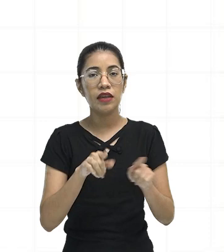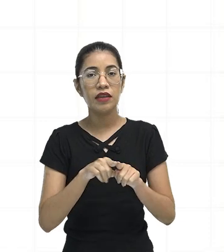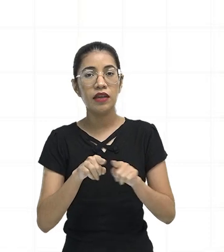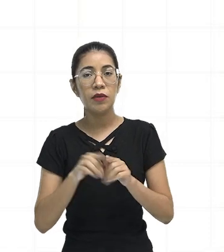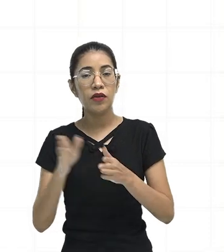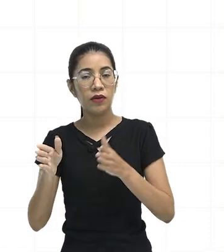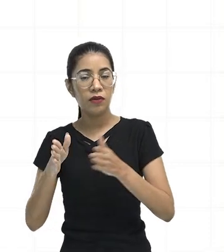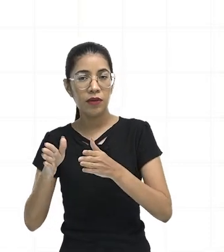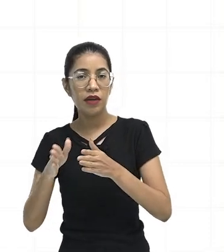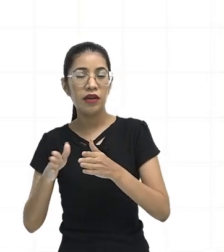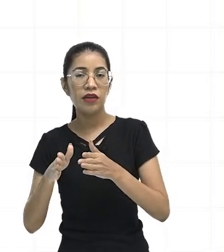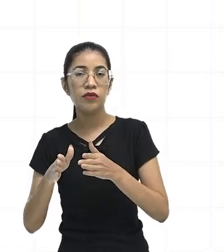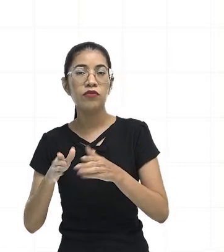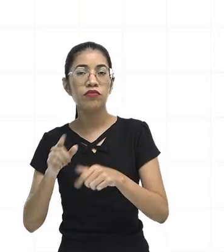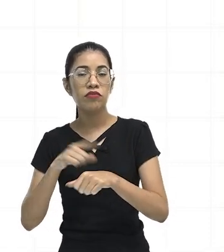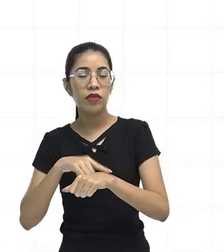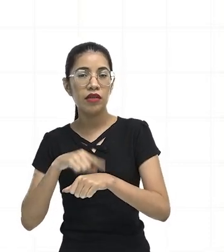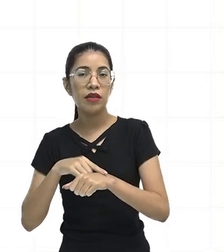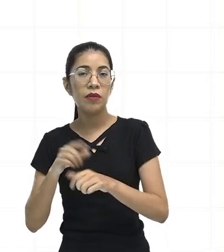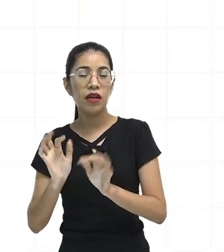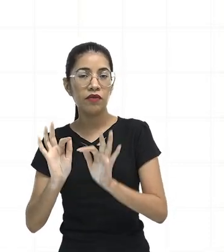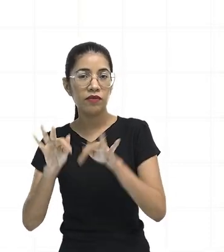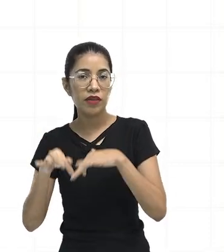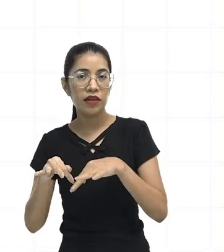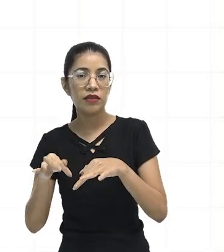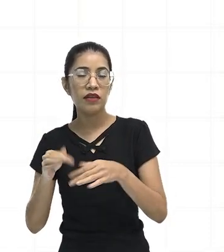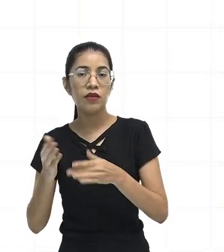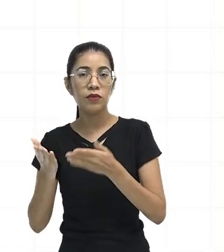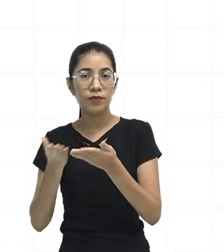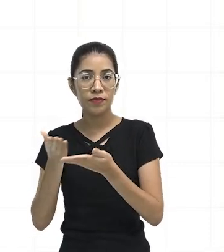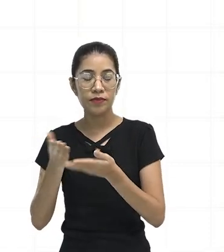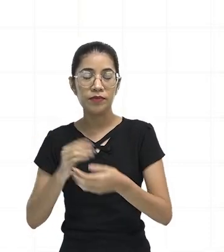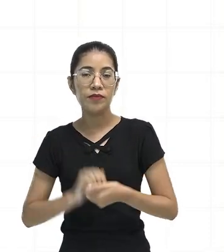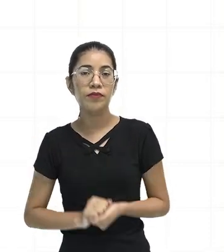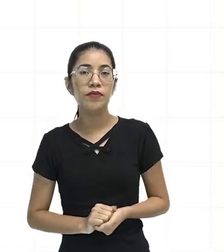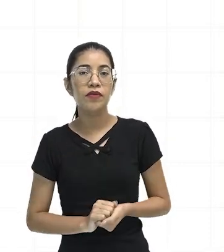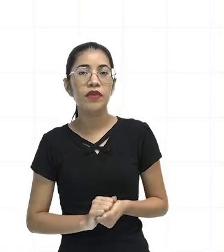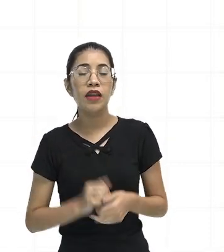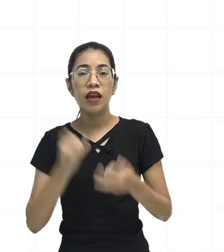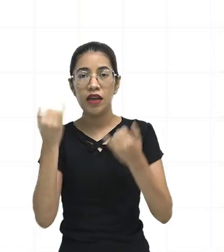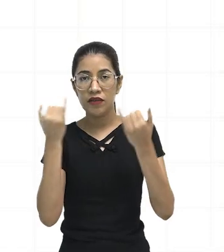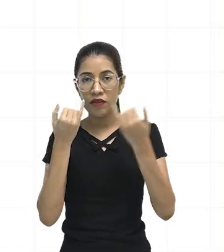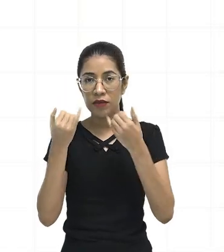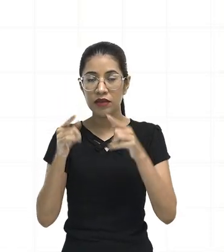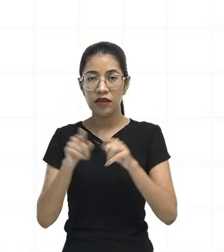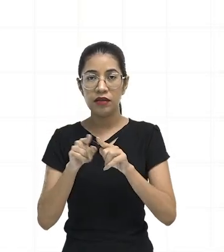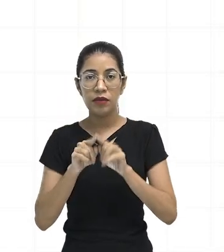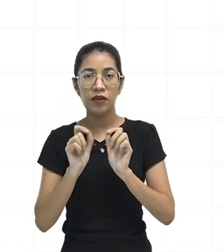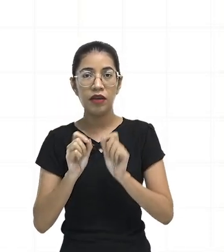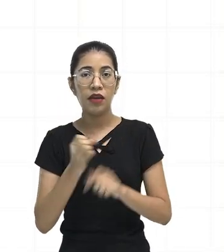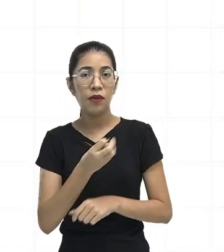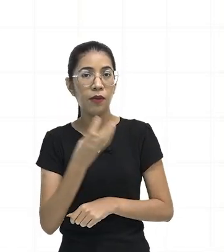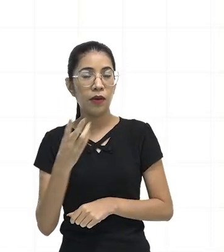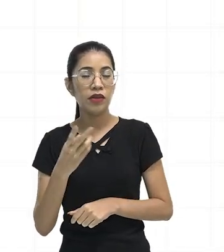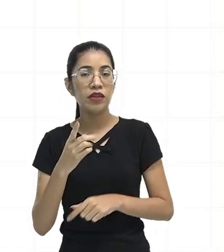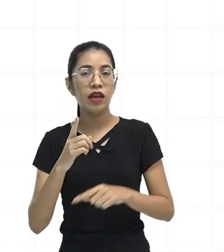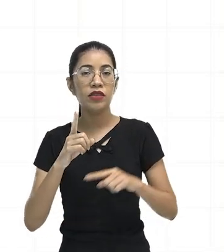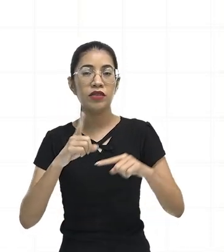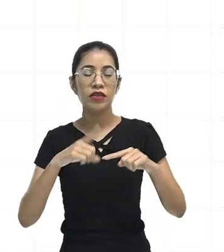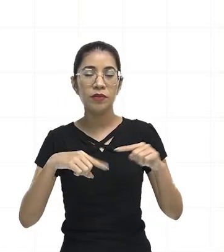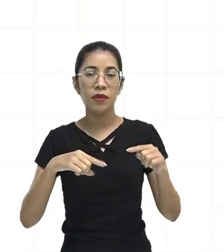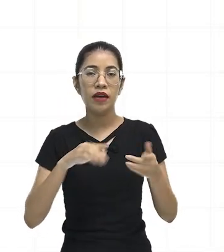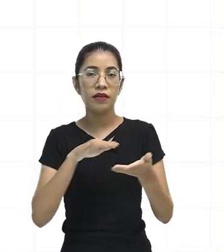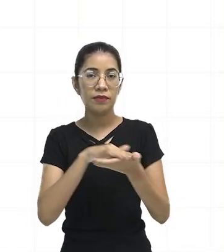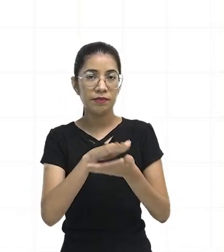realizado. A primeira informação que a questão te deu foi a seguinte, que 3 máquinas realizarão